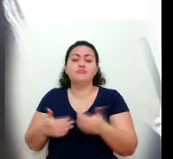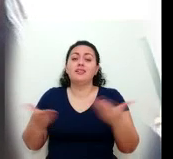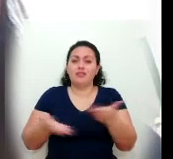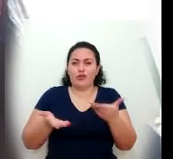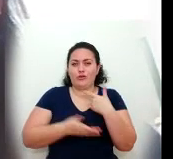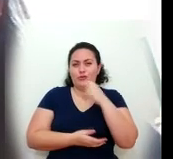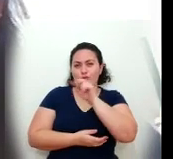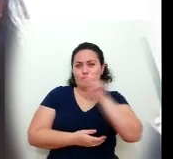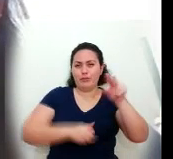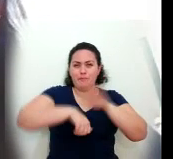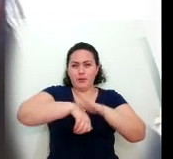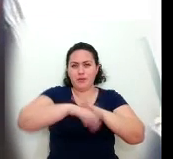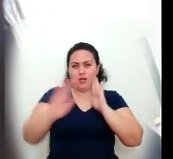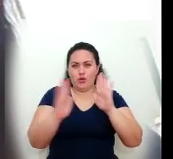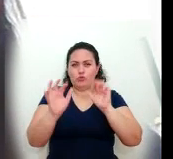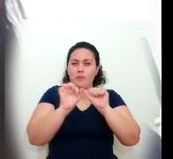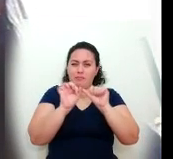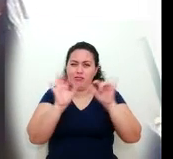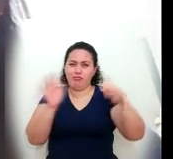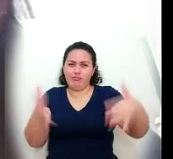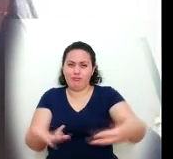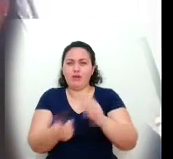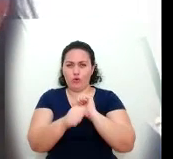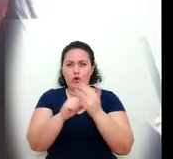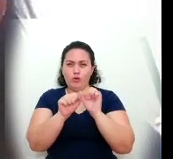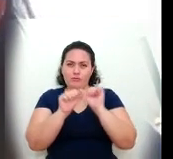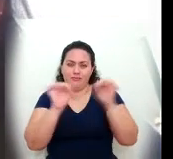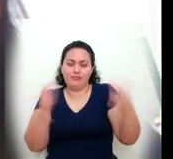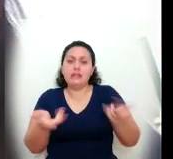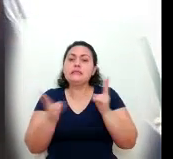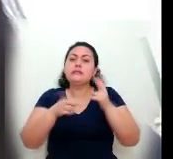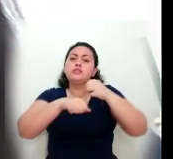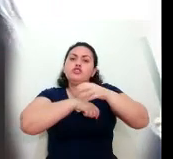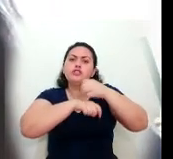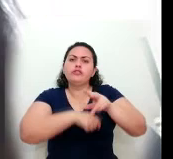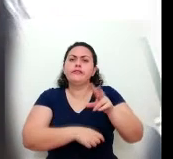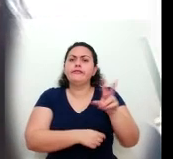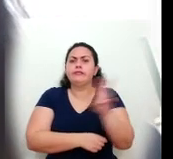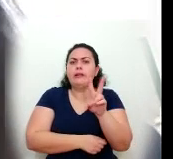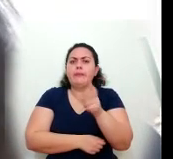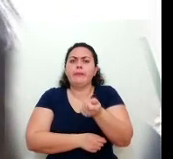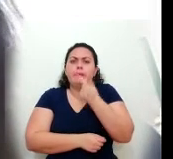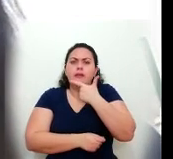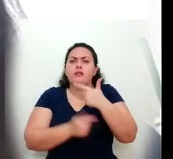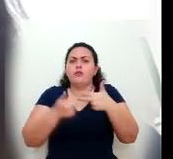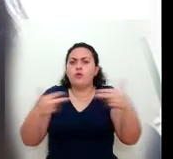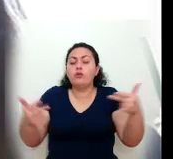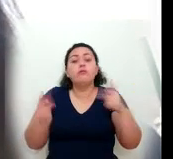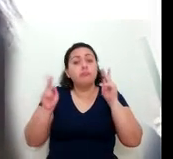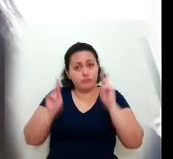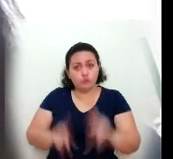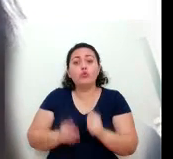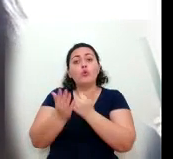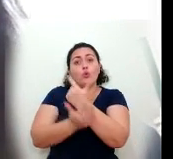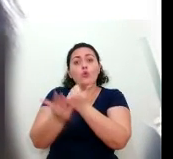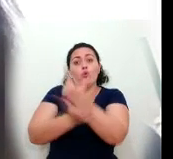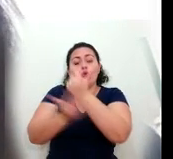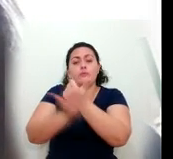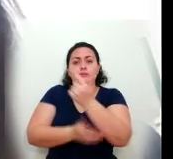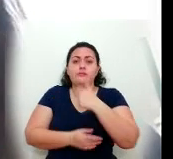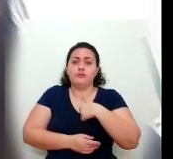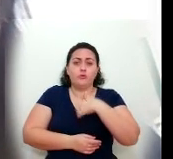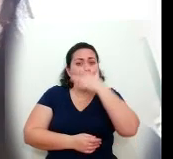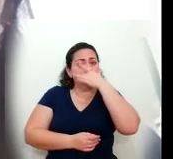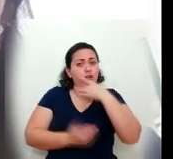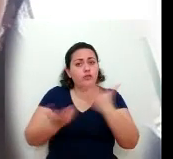E eu vejo, nesse momento da pandemia, muitas recomendações de suplementações, né? E as pessoas realmente